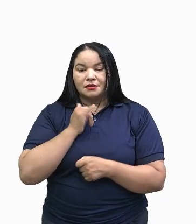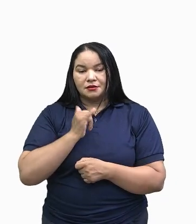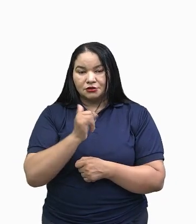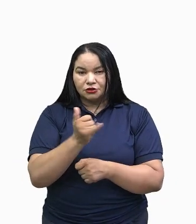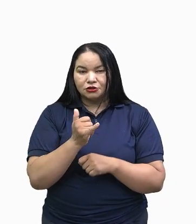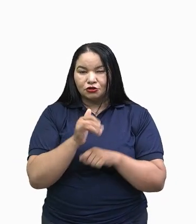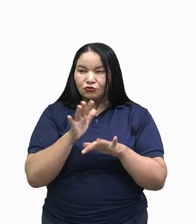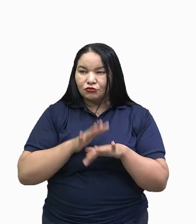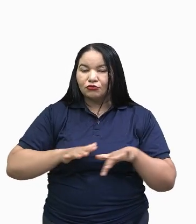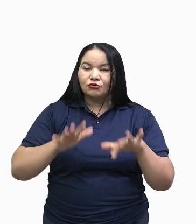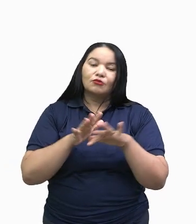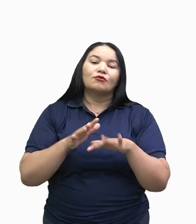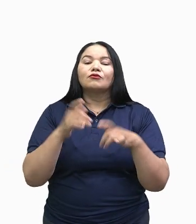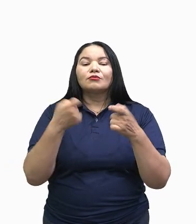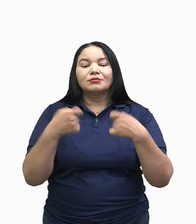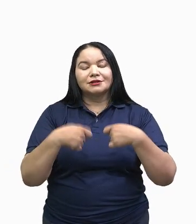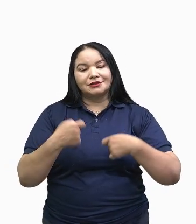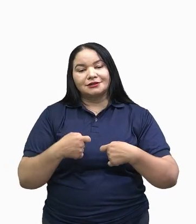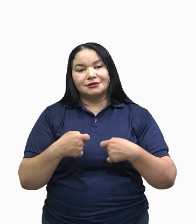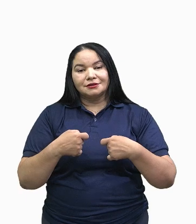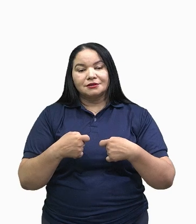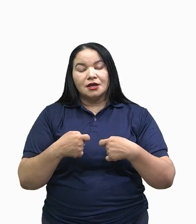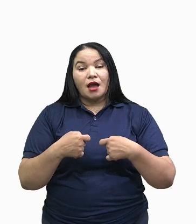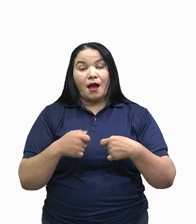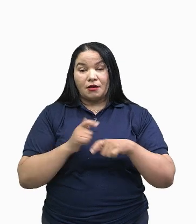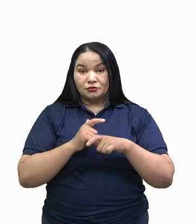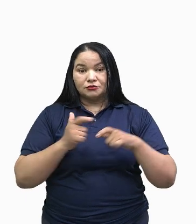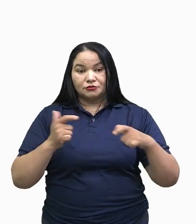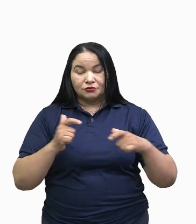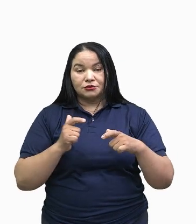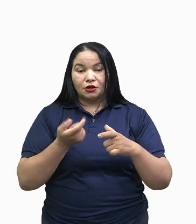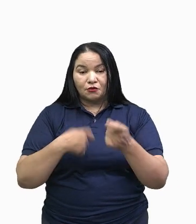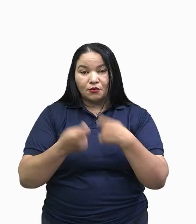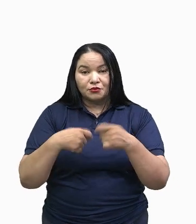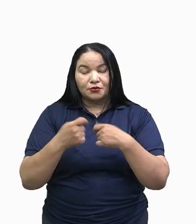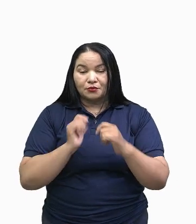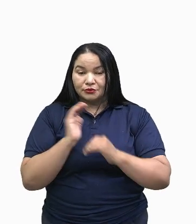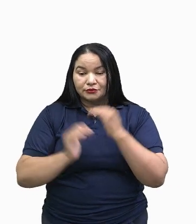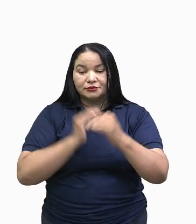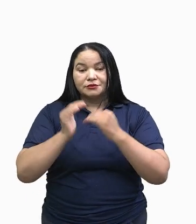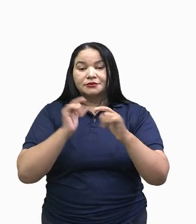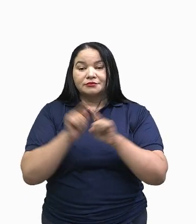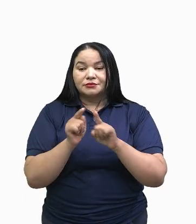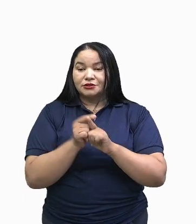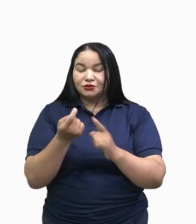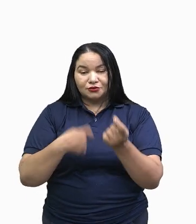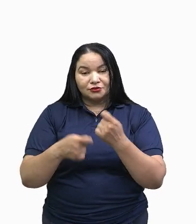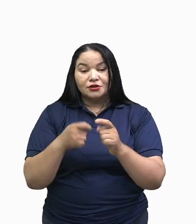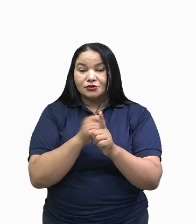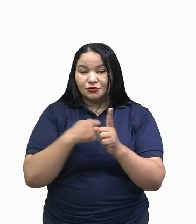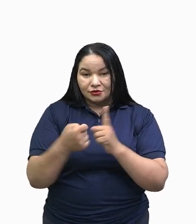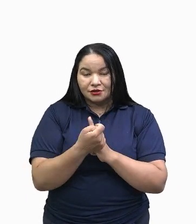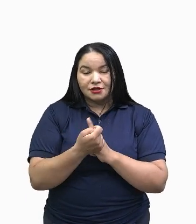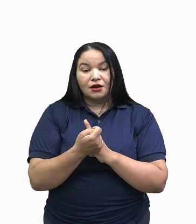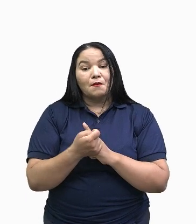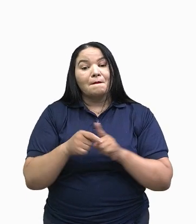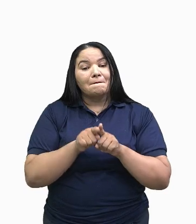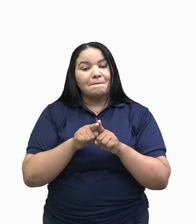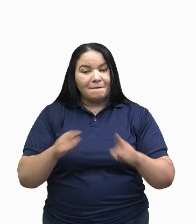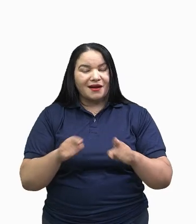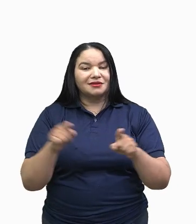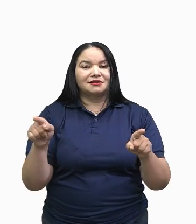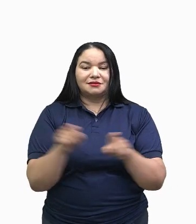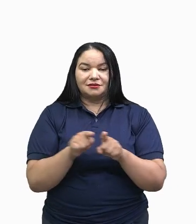a todas as suas necessidades, né, de crescimento econômicas, sociais, mas também tem aí os